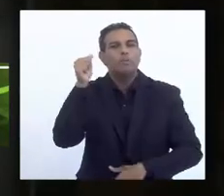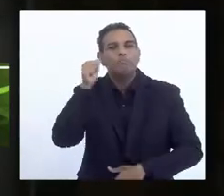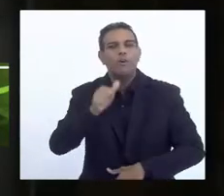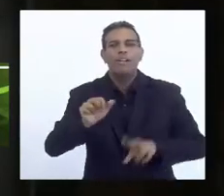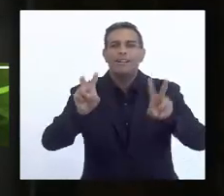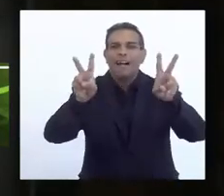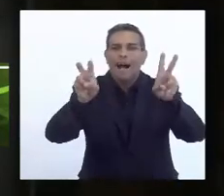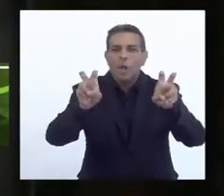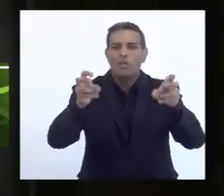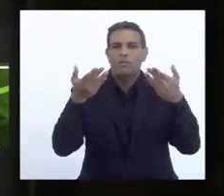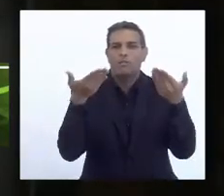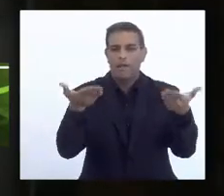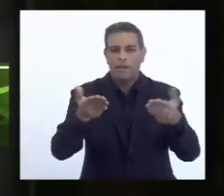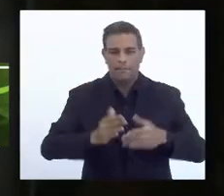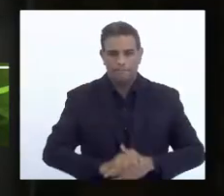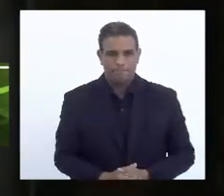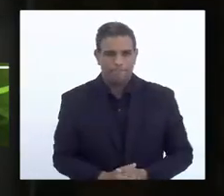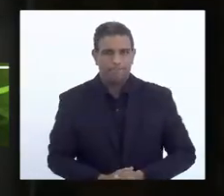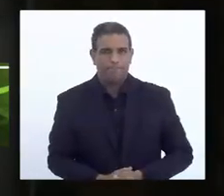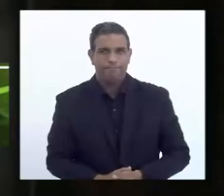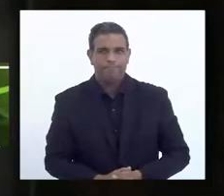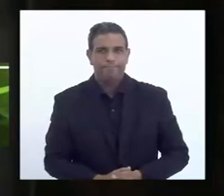temática.